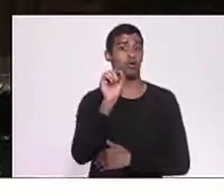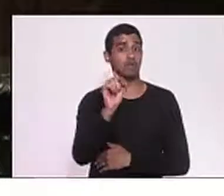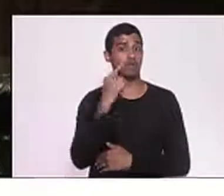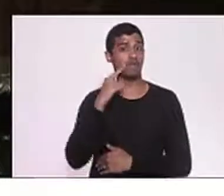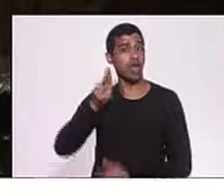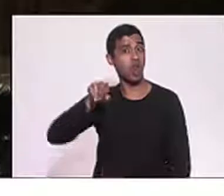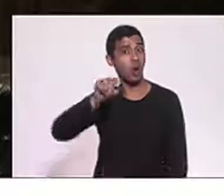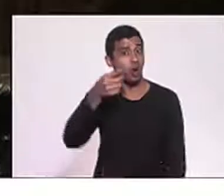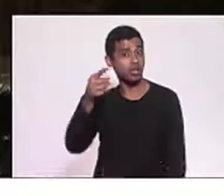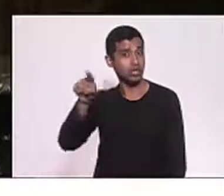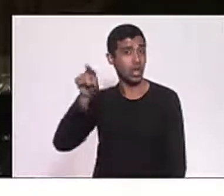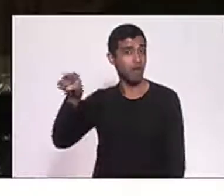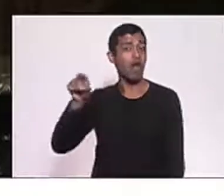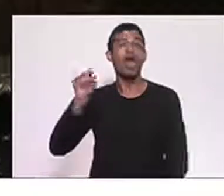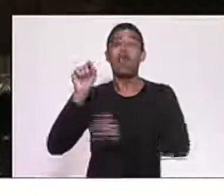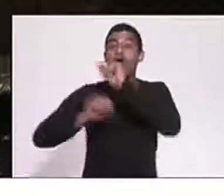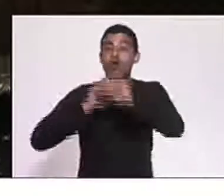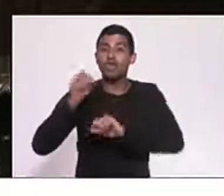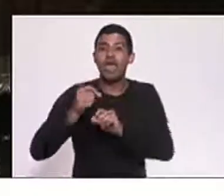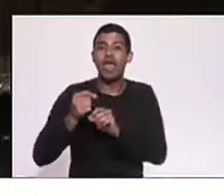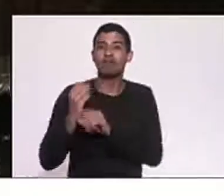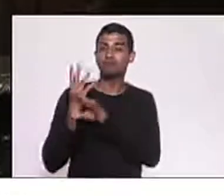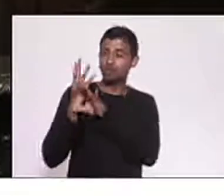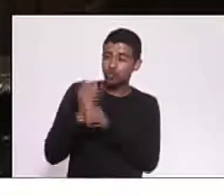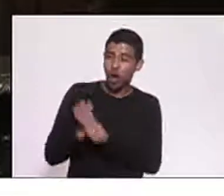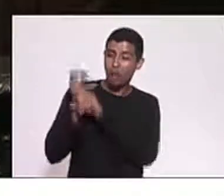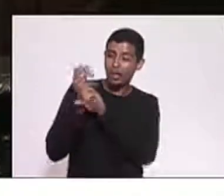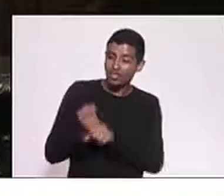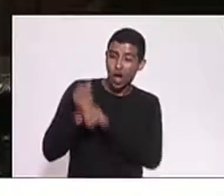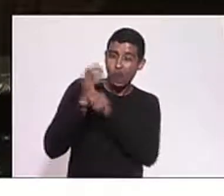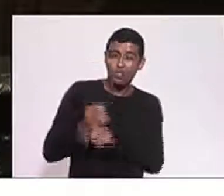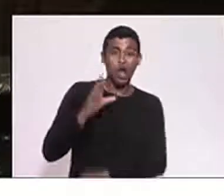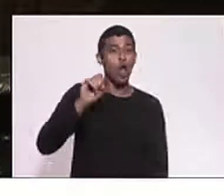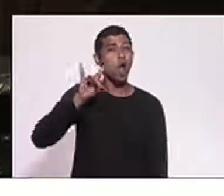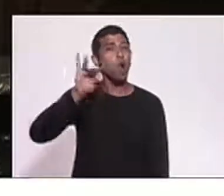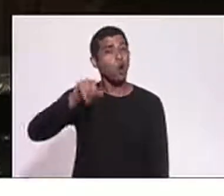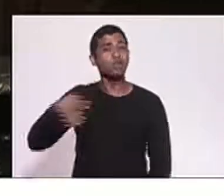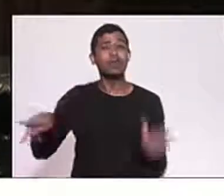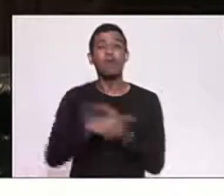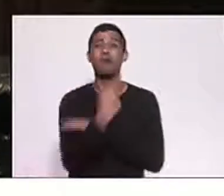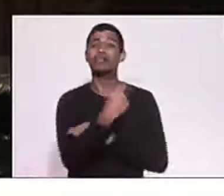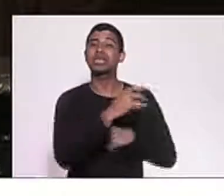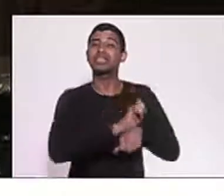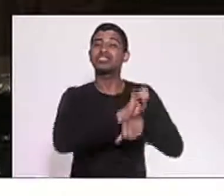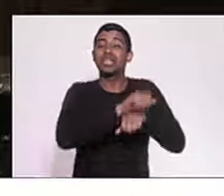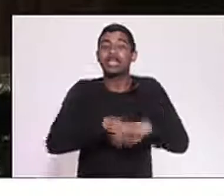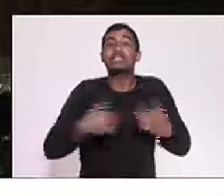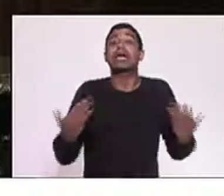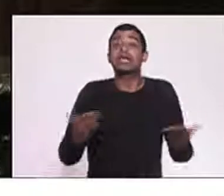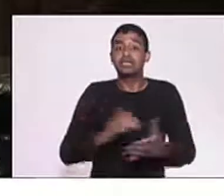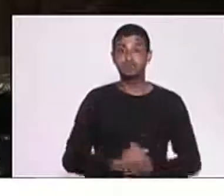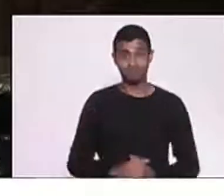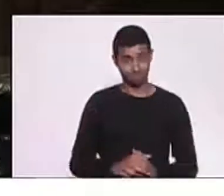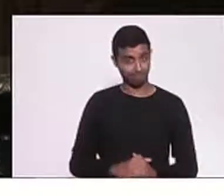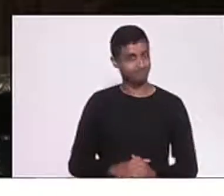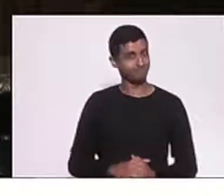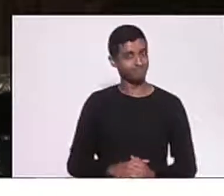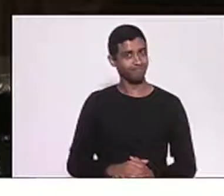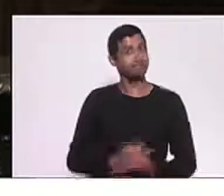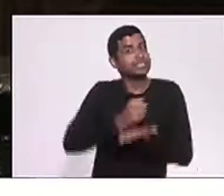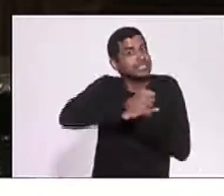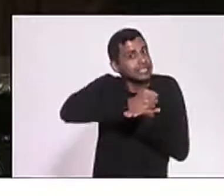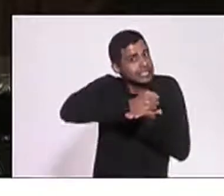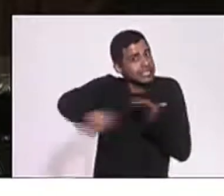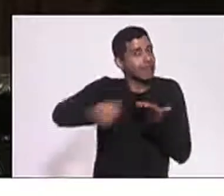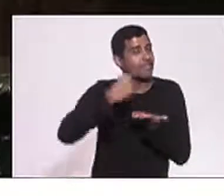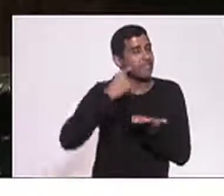ela promove o arresto nas contas do Estado. E aí acabou-se